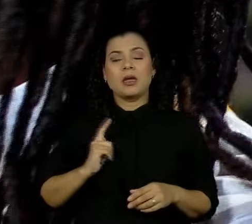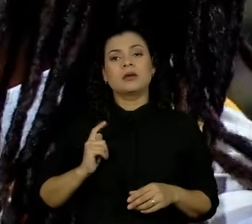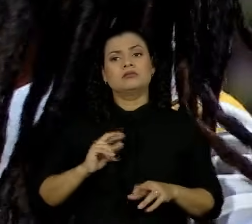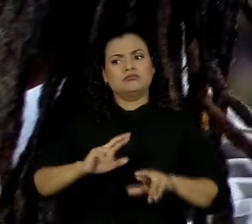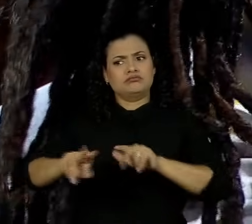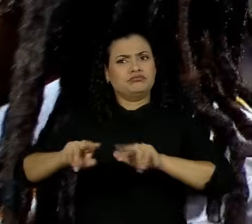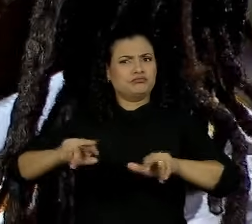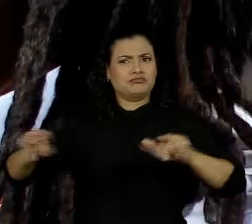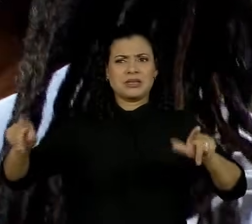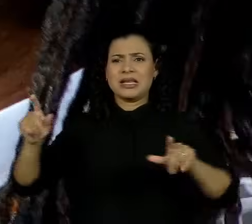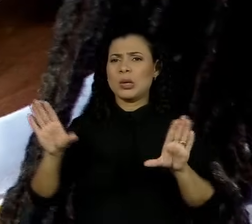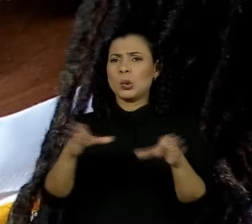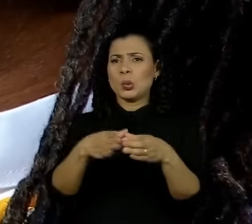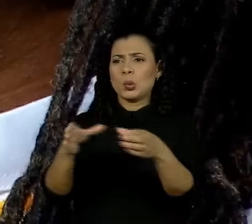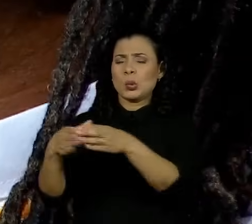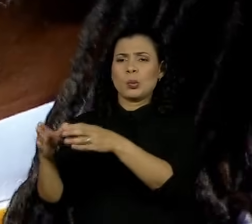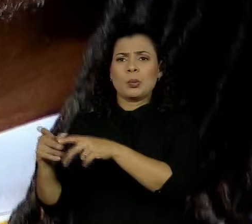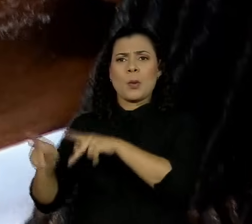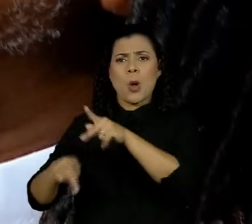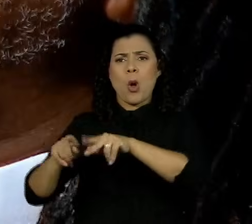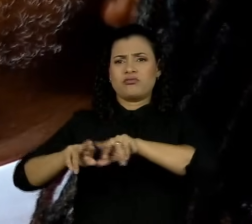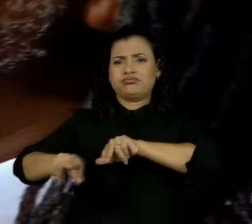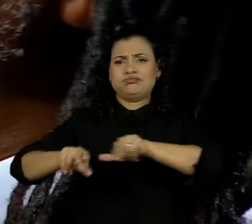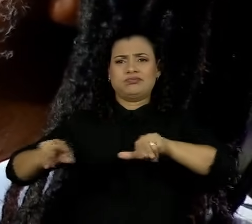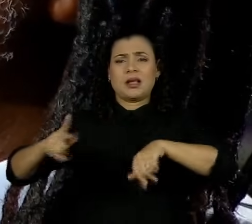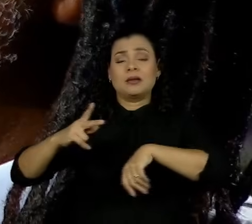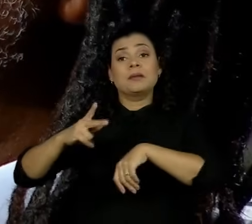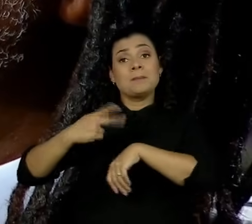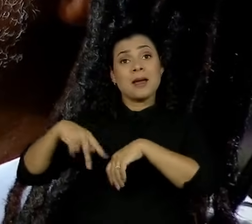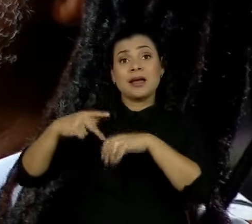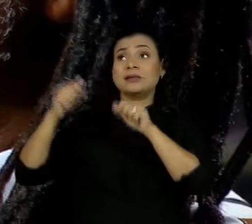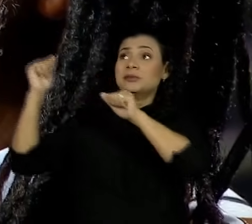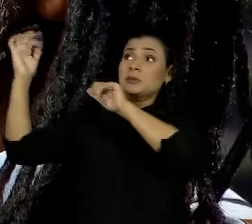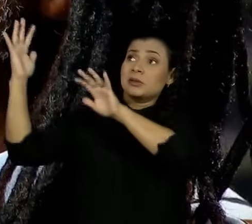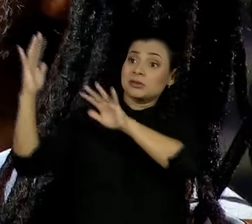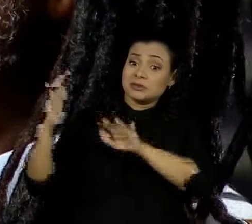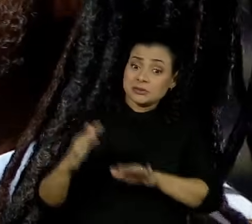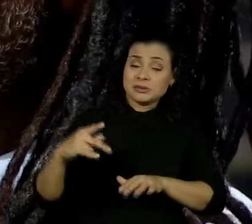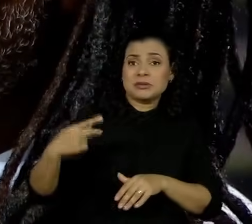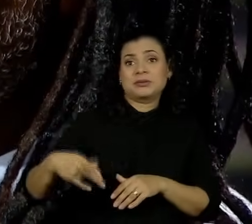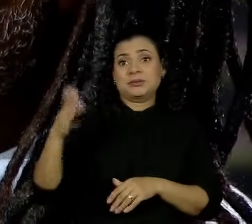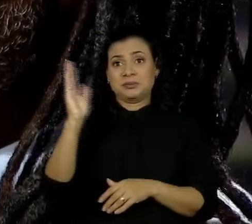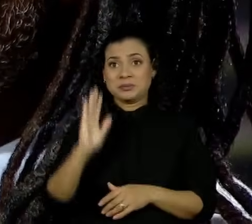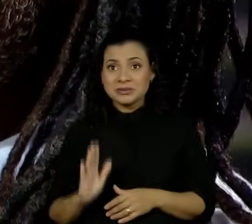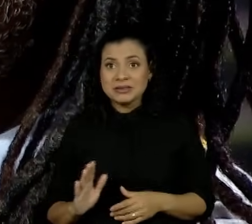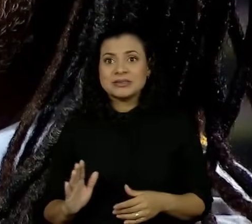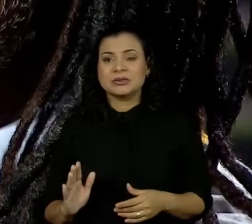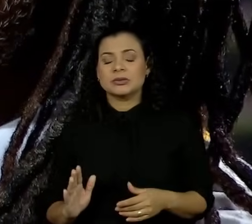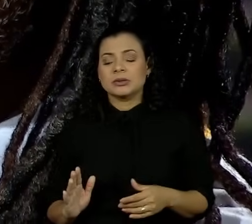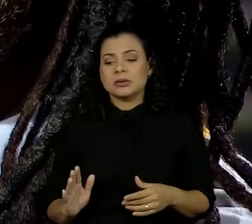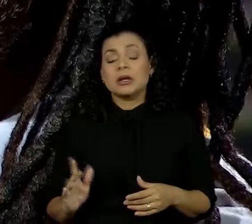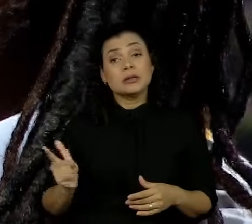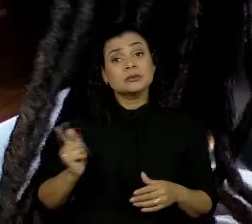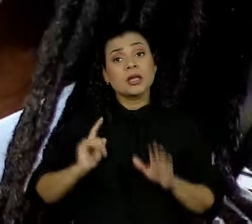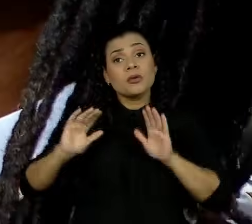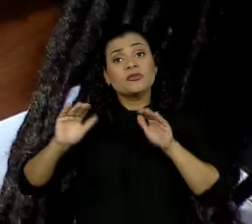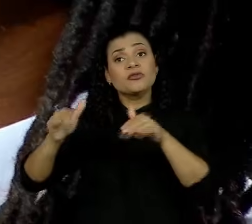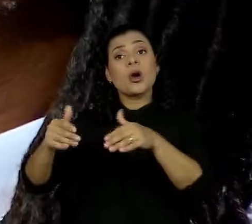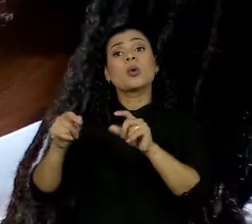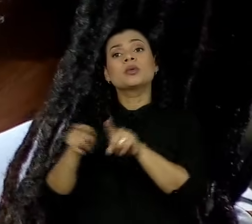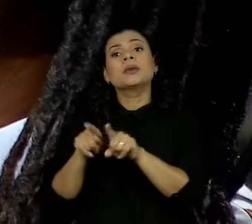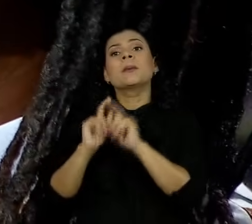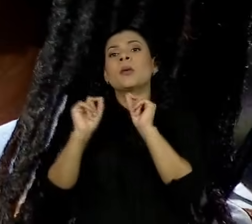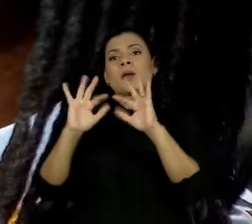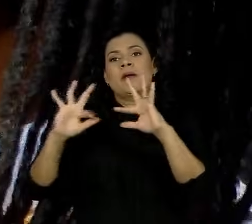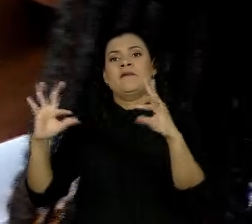mais diversos povos, né, de diversos países que vieram, eu acho que tem uma questão também de olhar para a